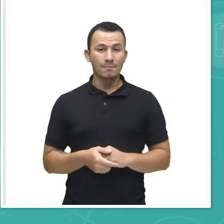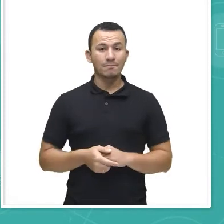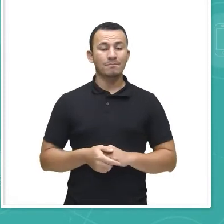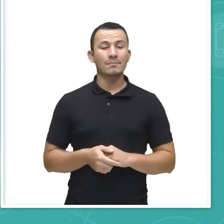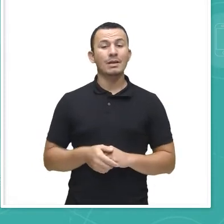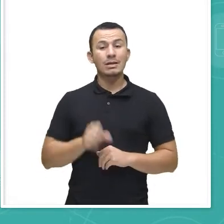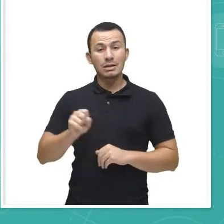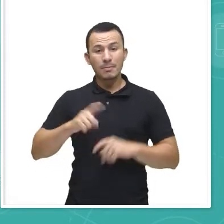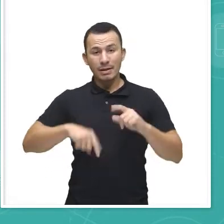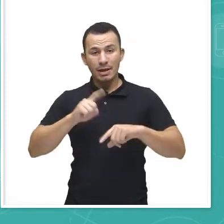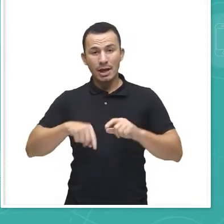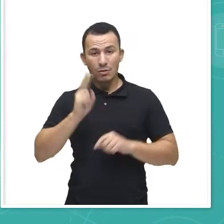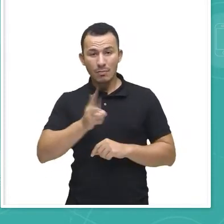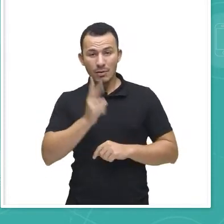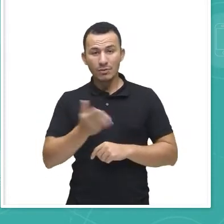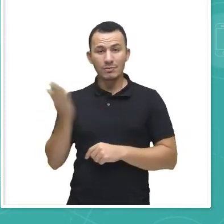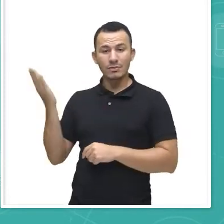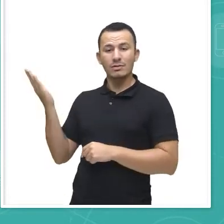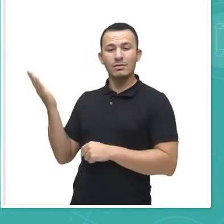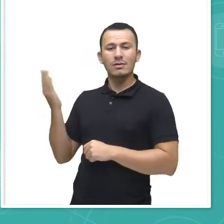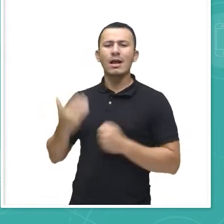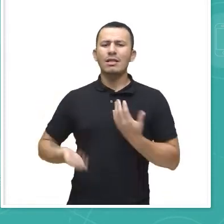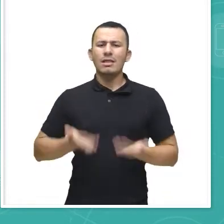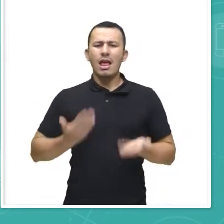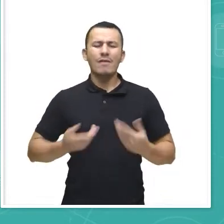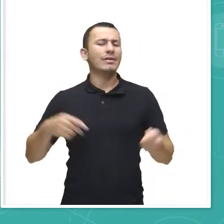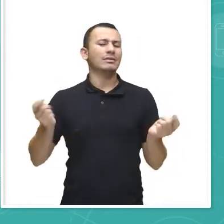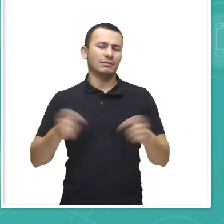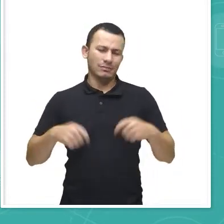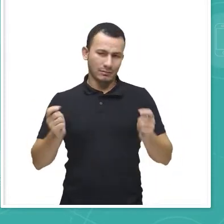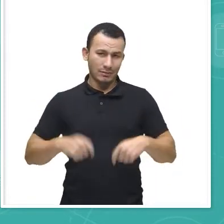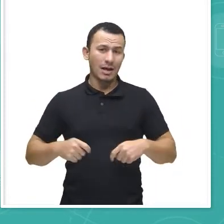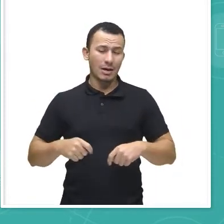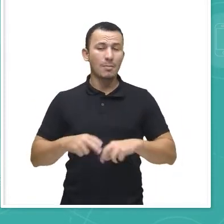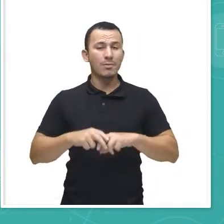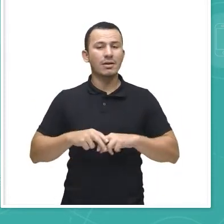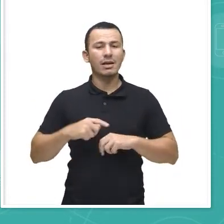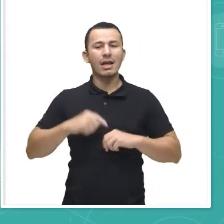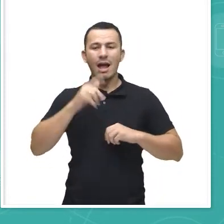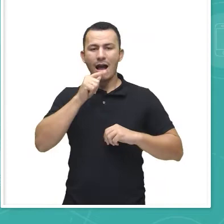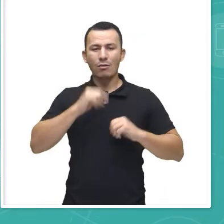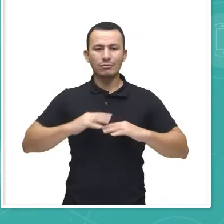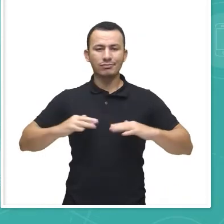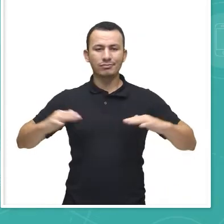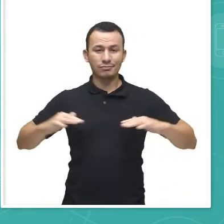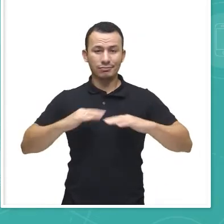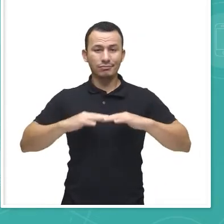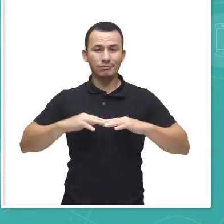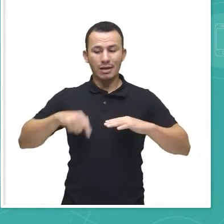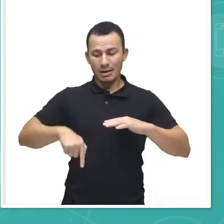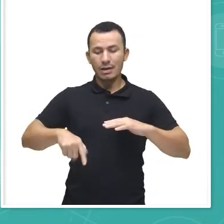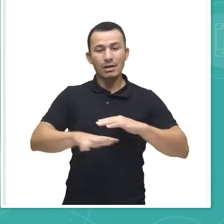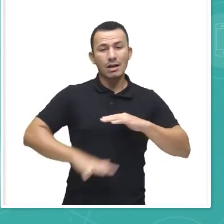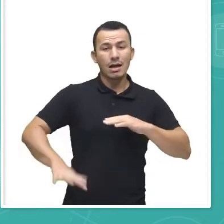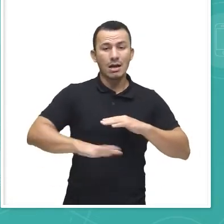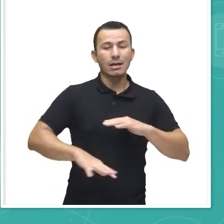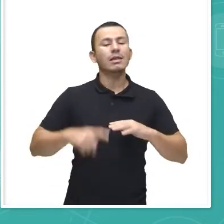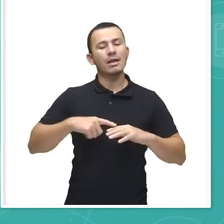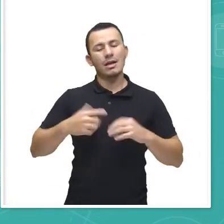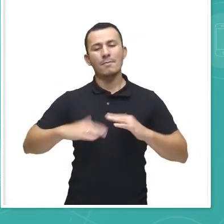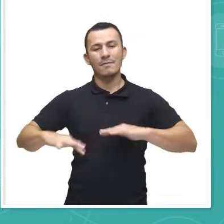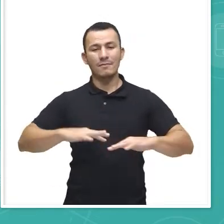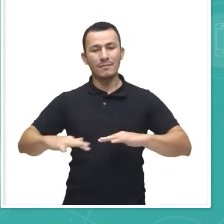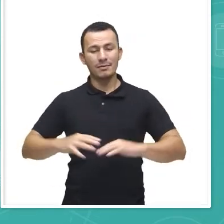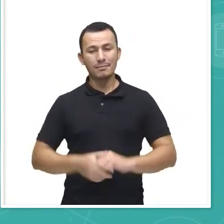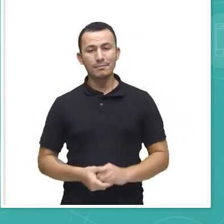esse material leve, você acaba tendo que fazer mais força para poder deslocar ele dentro da água. Também